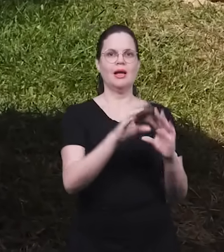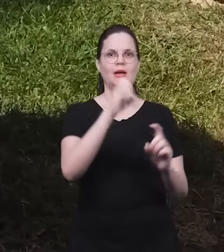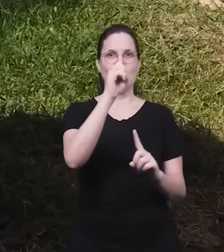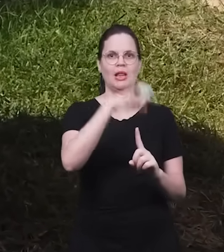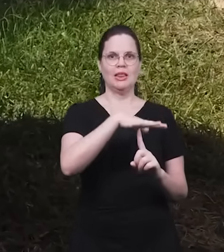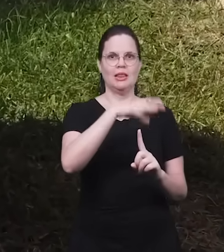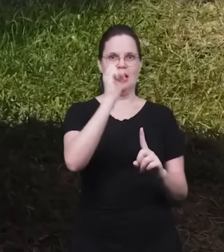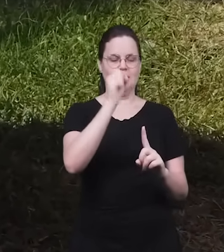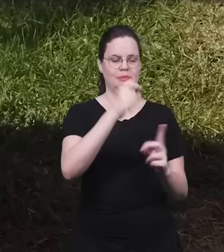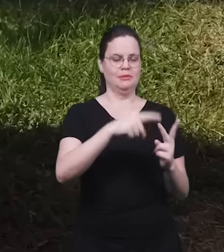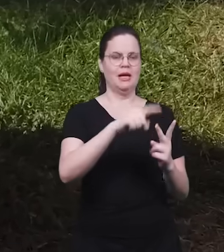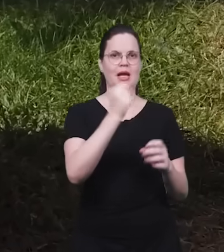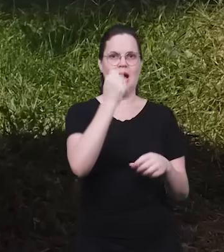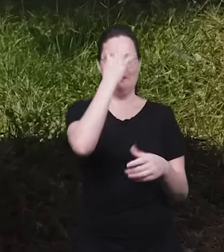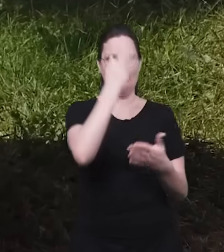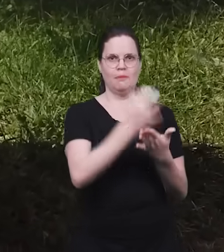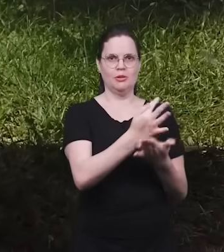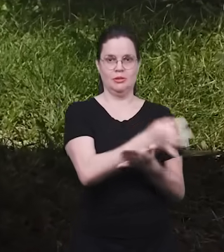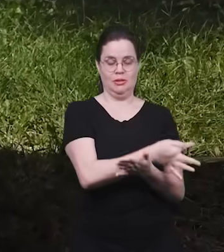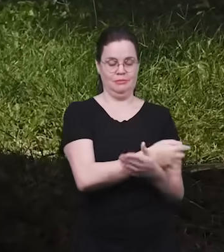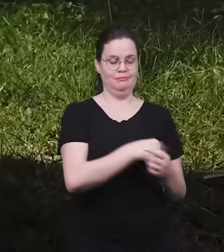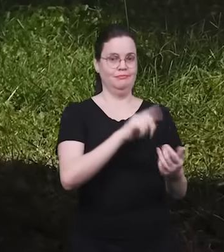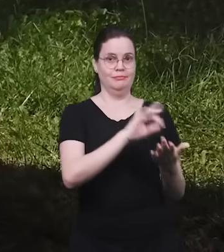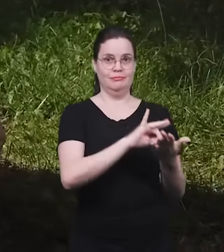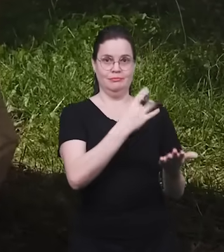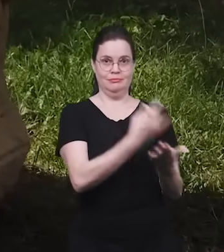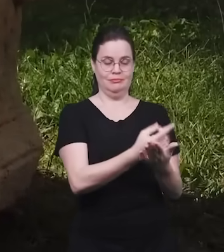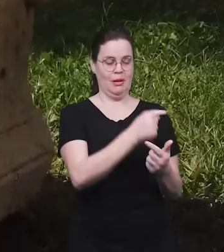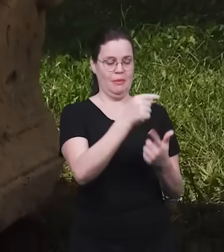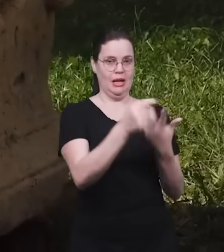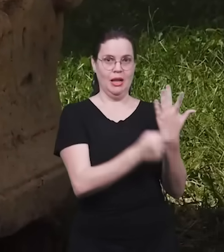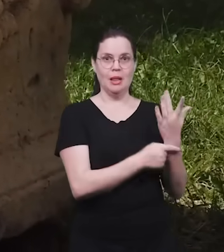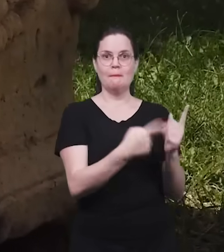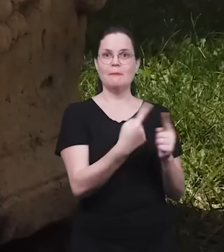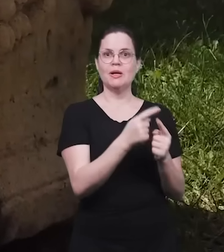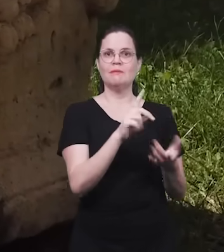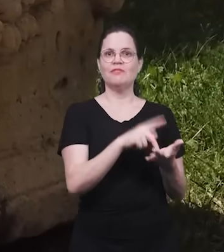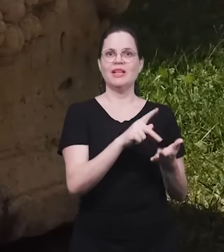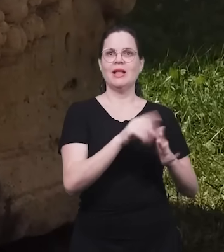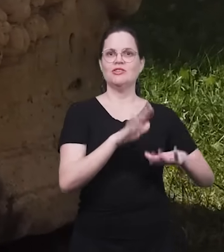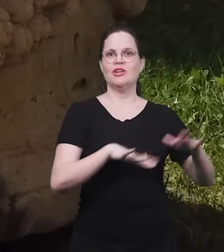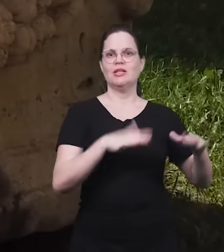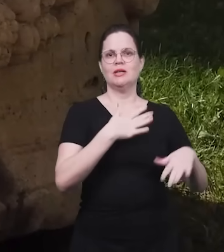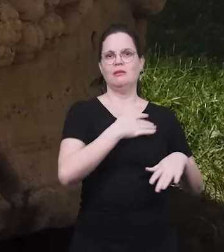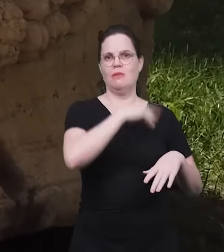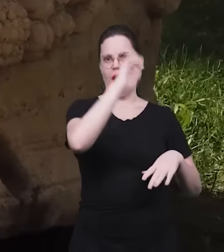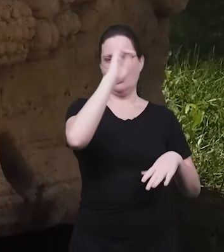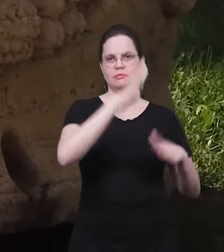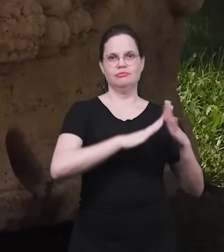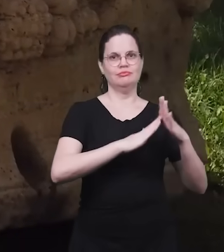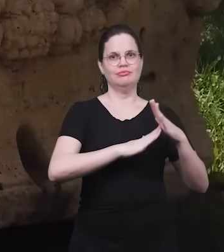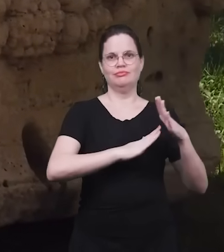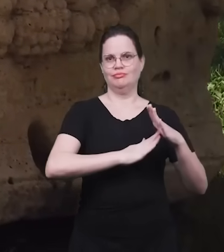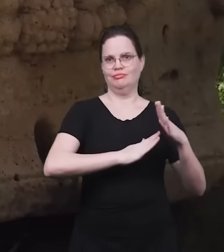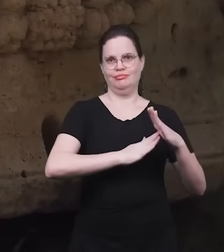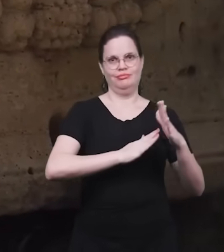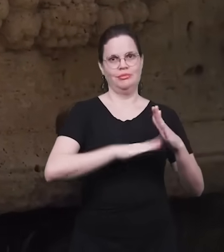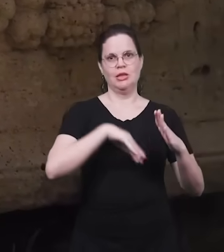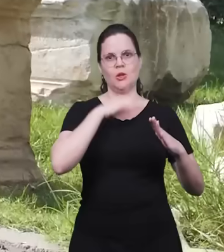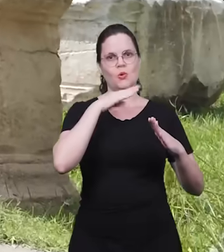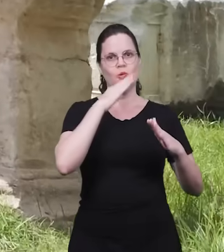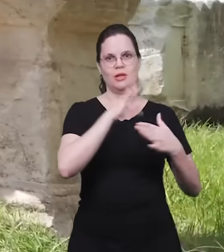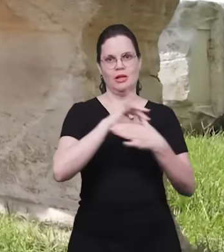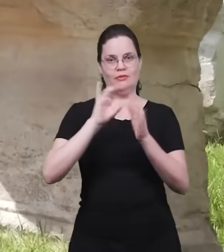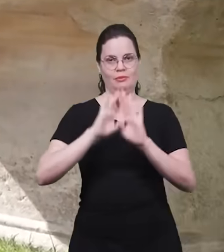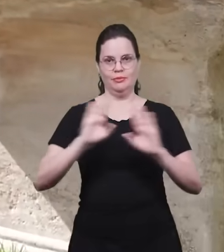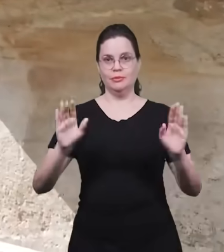e com apóstata. A verdade relativa, ela emana do homem, ela fica com o homem, ela não transcende. É por